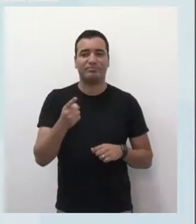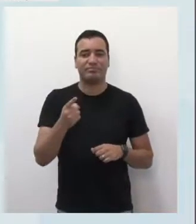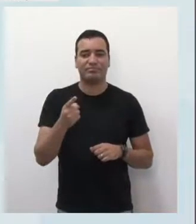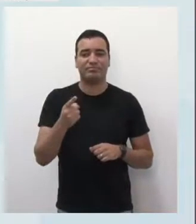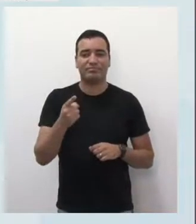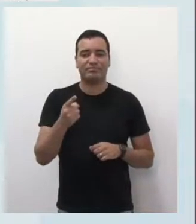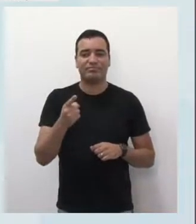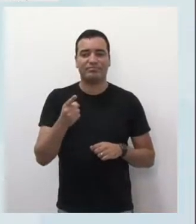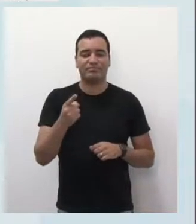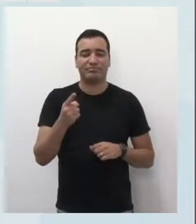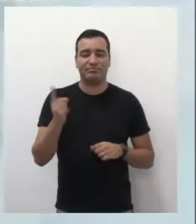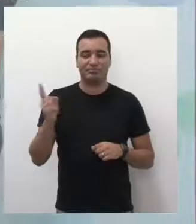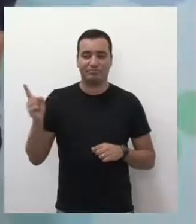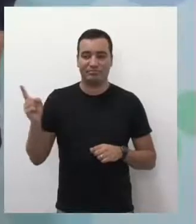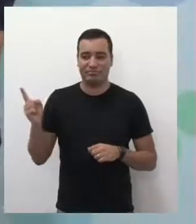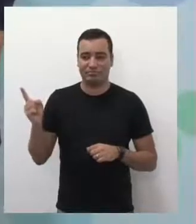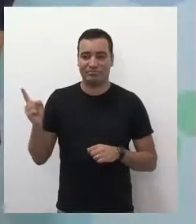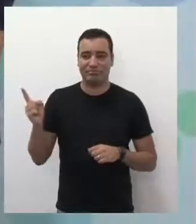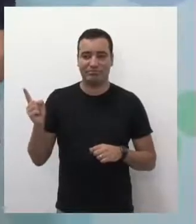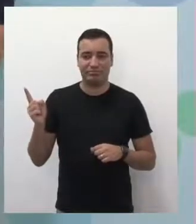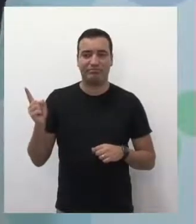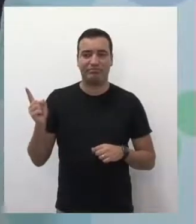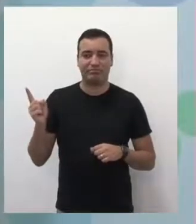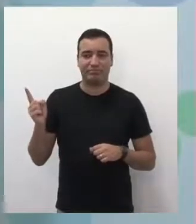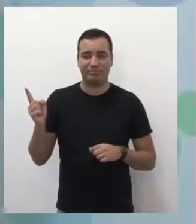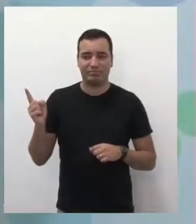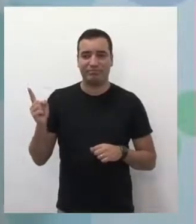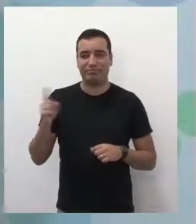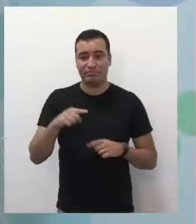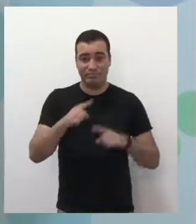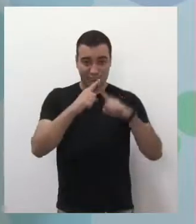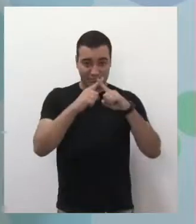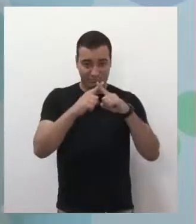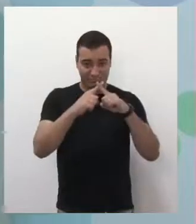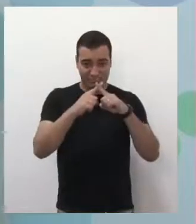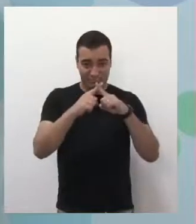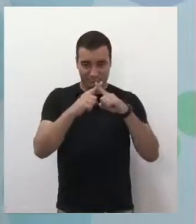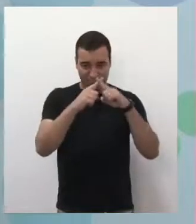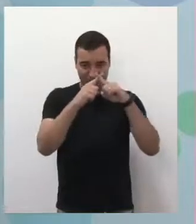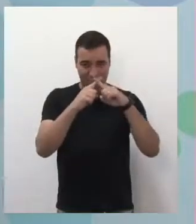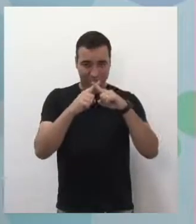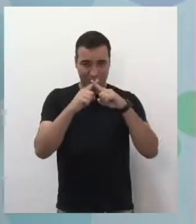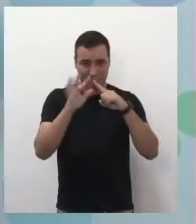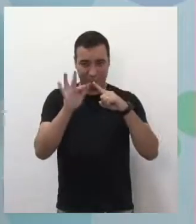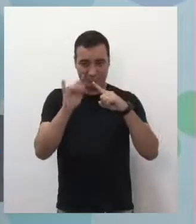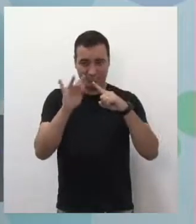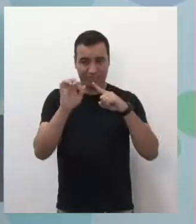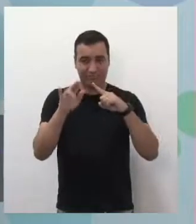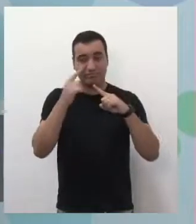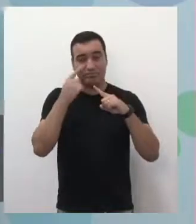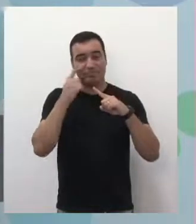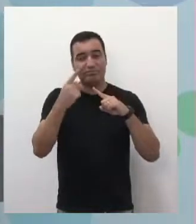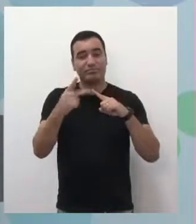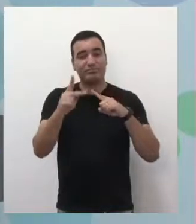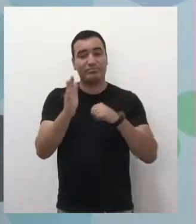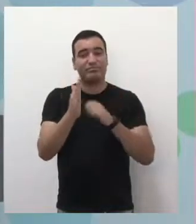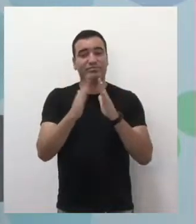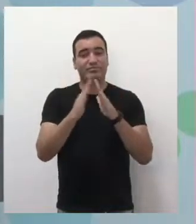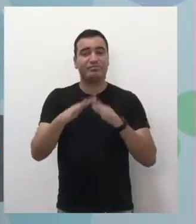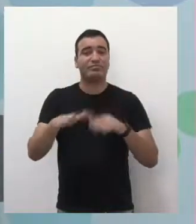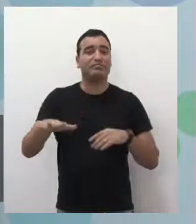Ó. Isso aqui é a grana. Quando você multiplica pelo fator, e é isso que você tem que olhar aí a região que você mora,